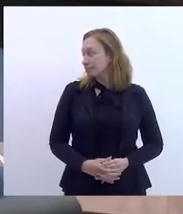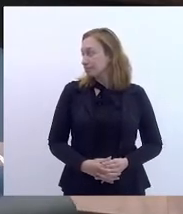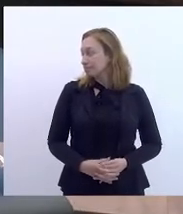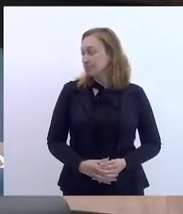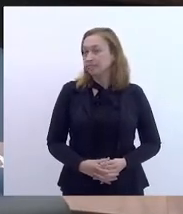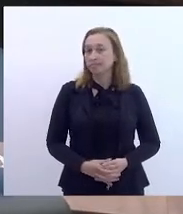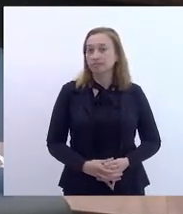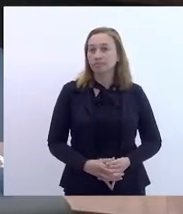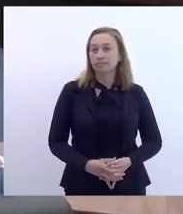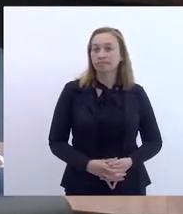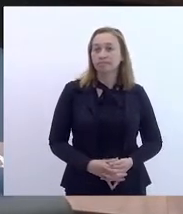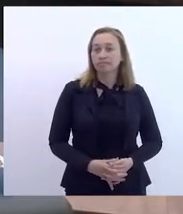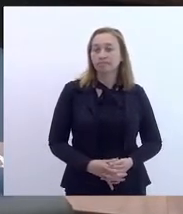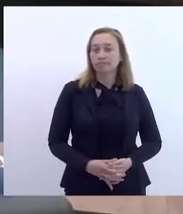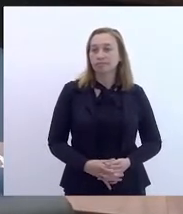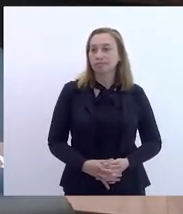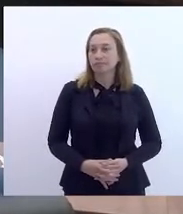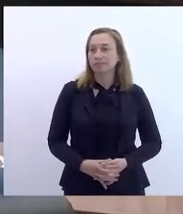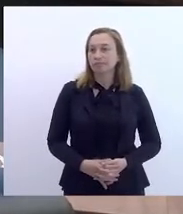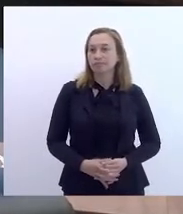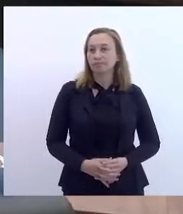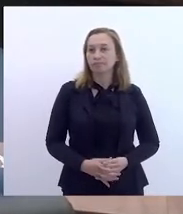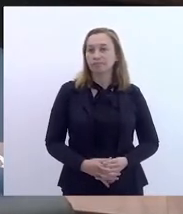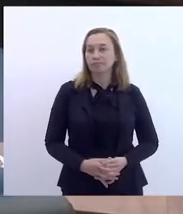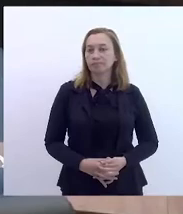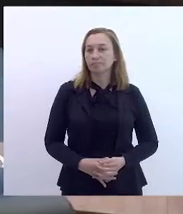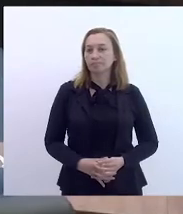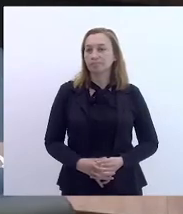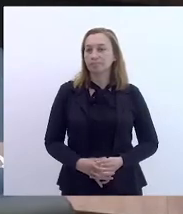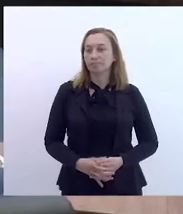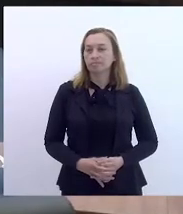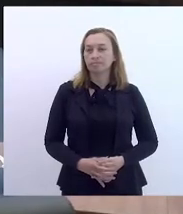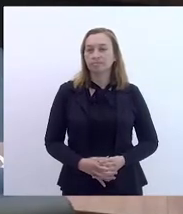sim olá olá